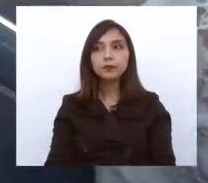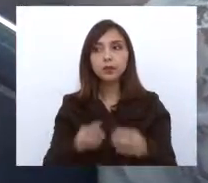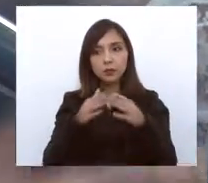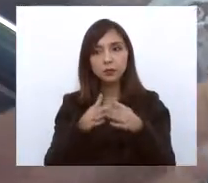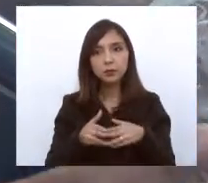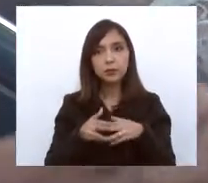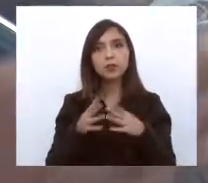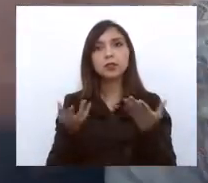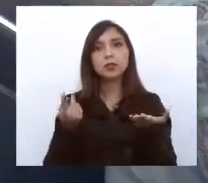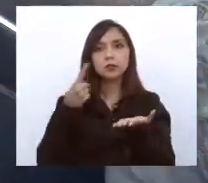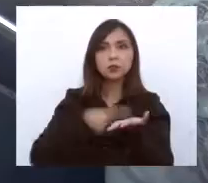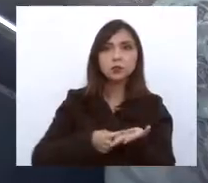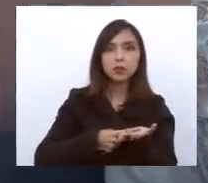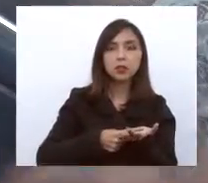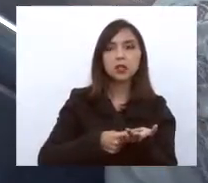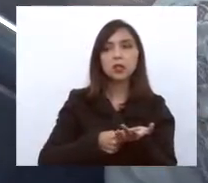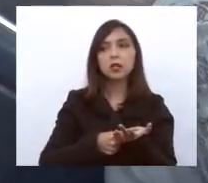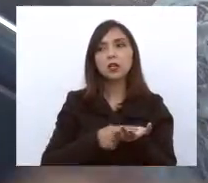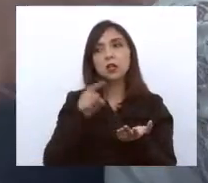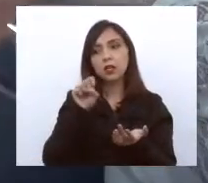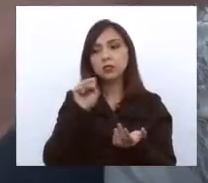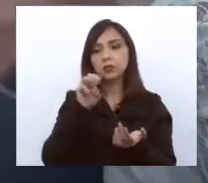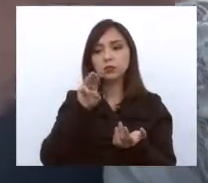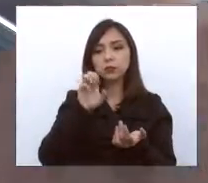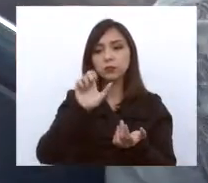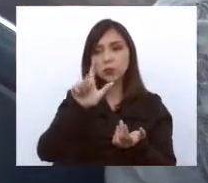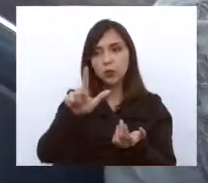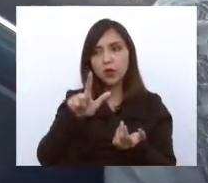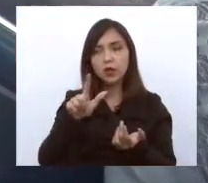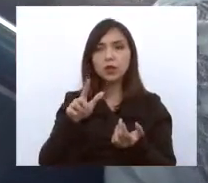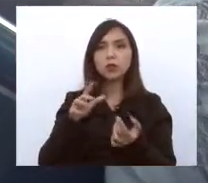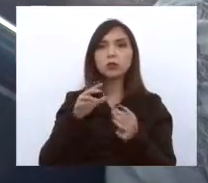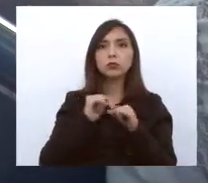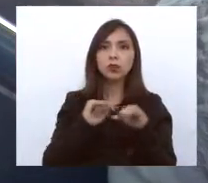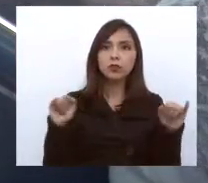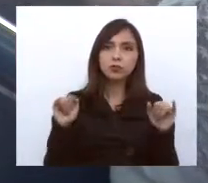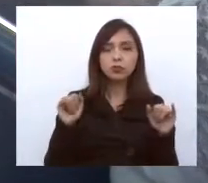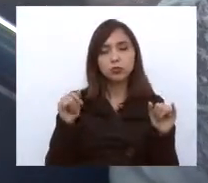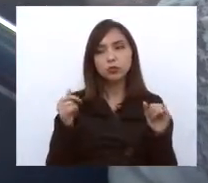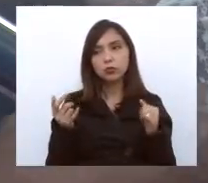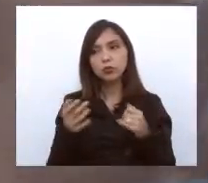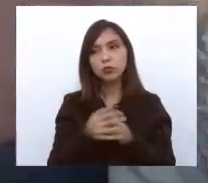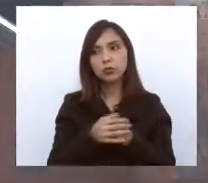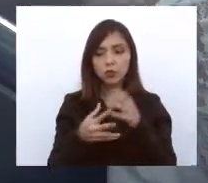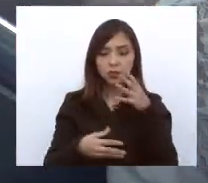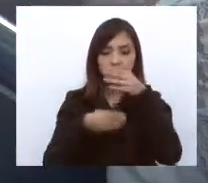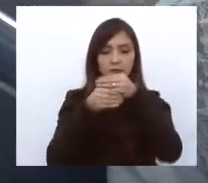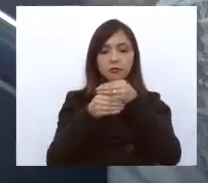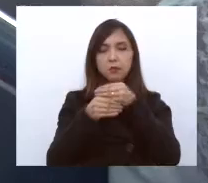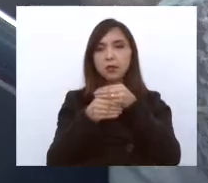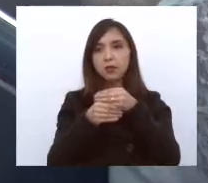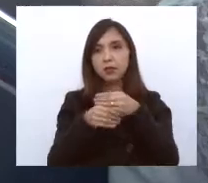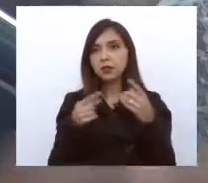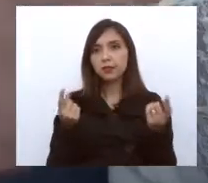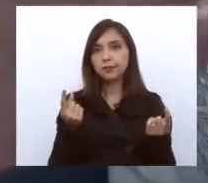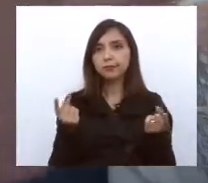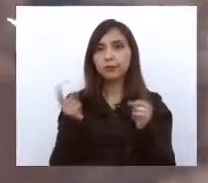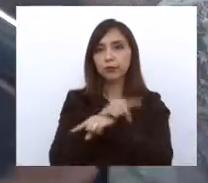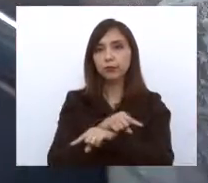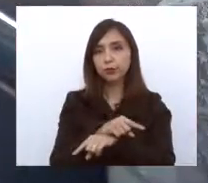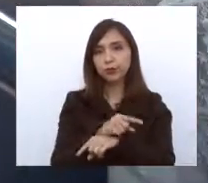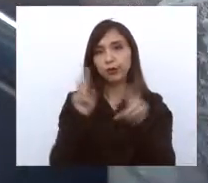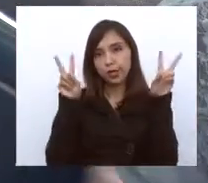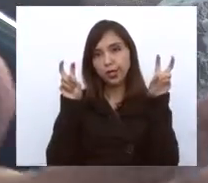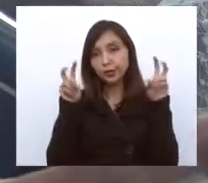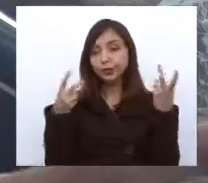justificar uma coisa e fala outra, como o Samuel pediu para justificar a emenda do Gilvan e foi para